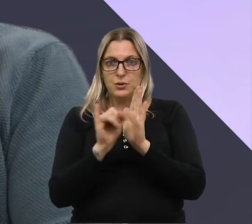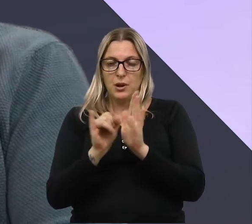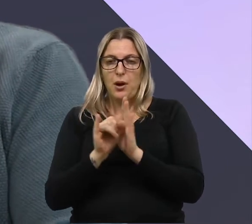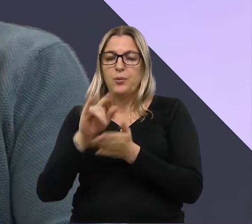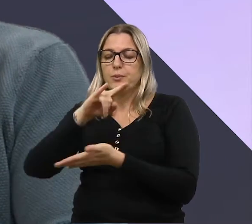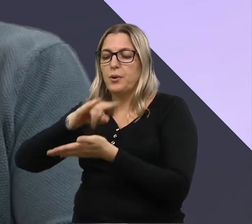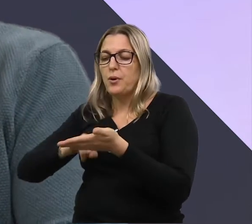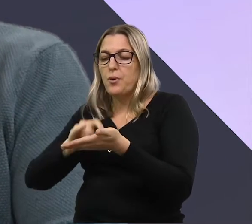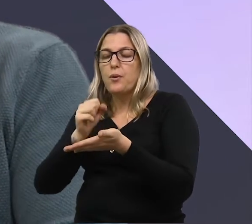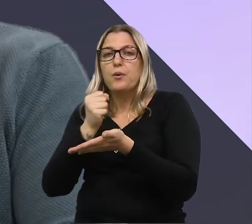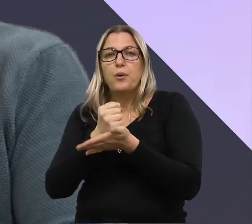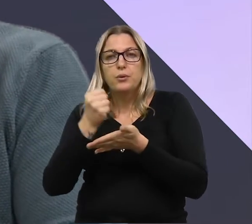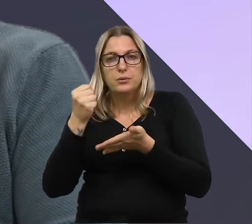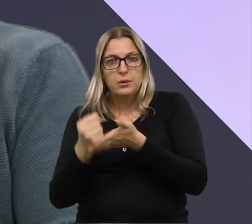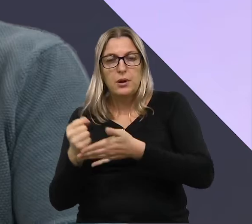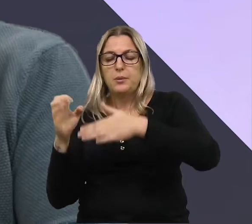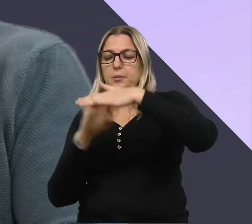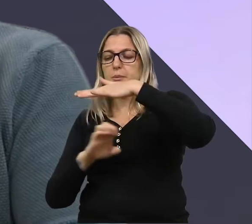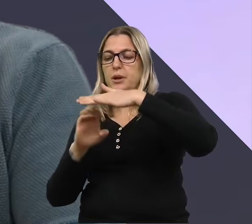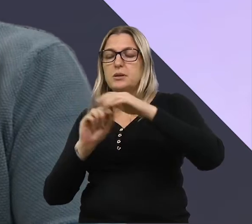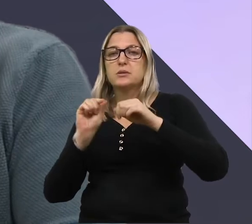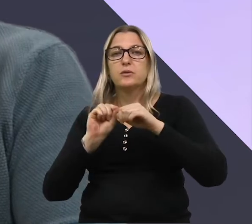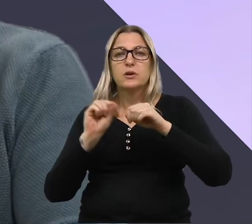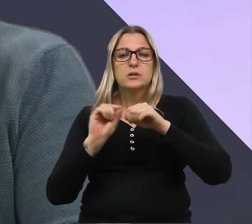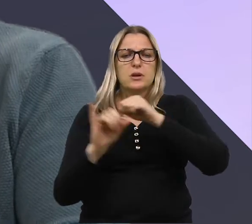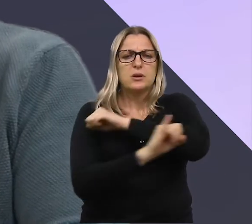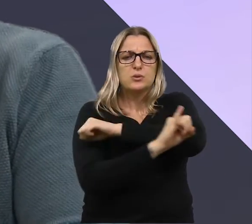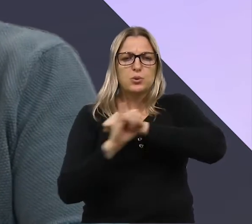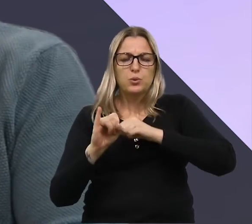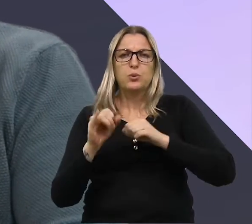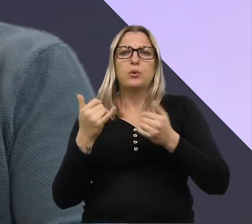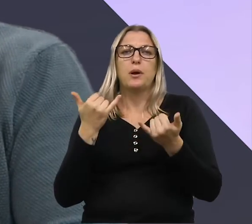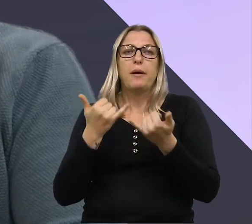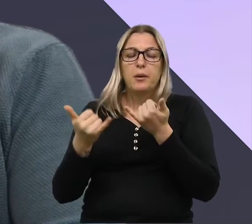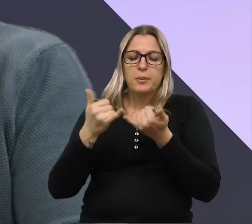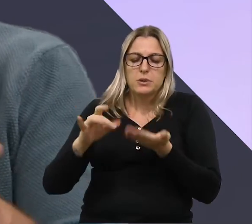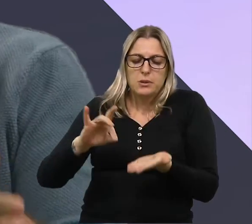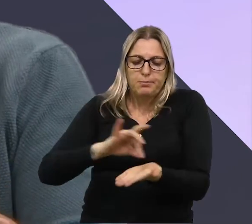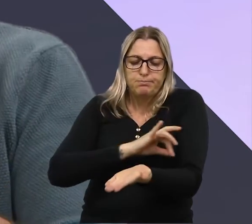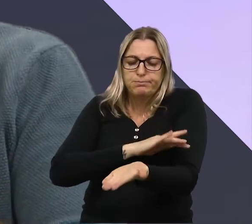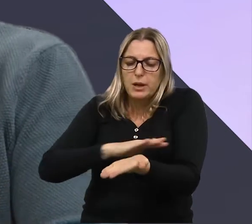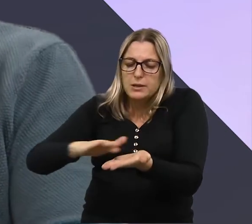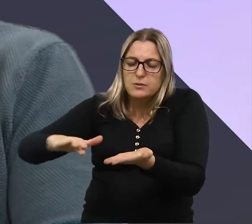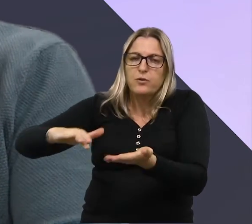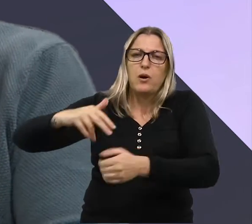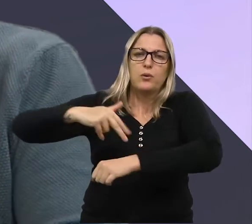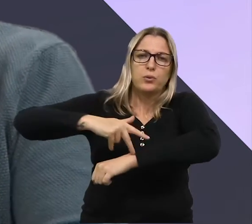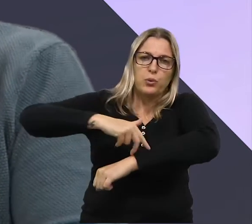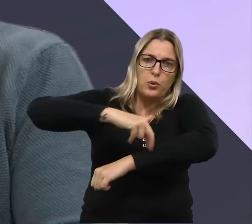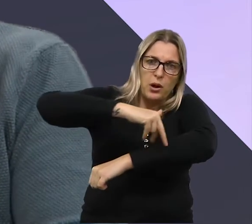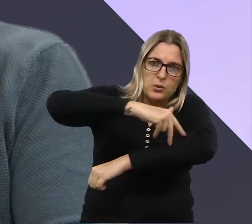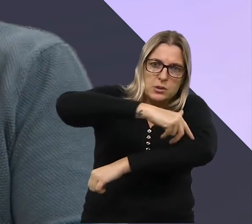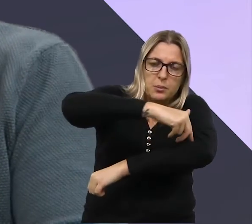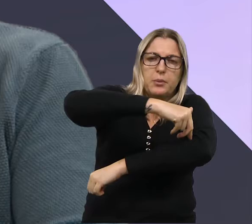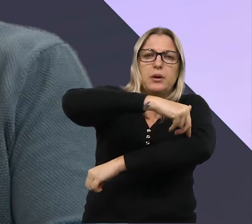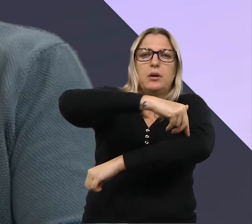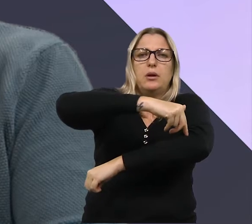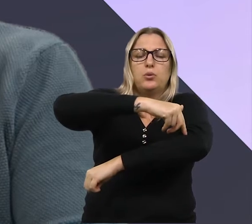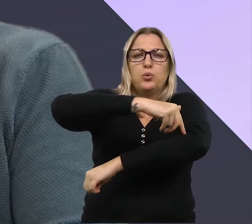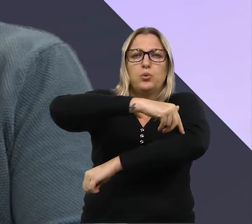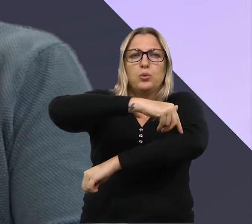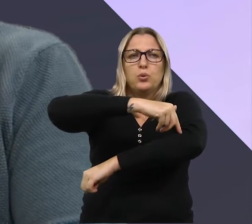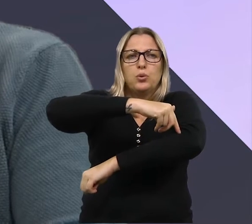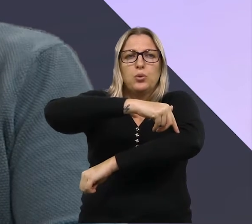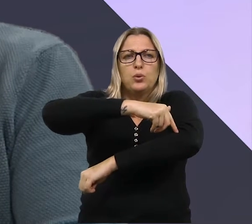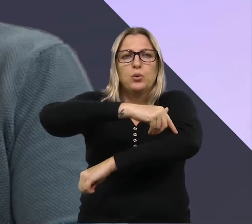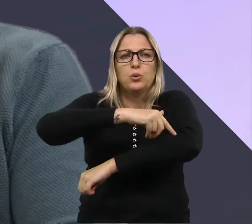parte de infraestrutura o que que é a infraestrutura pavimentação drenagem base e sub-base e meio fio já pronta toda a parte